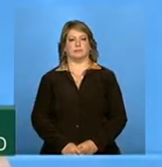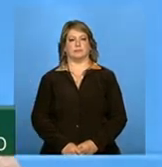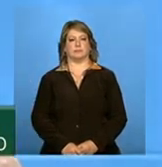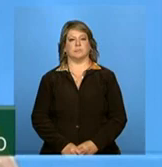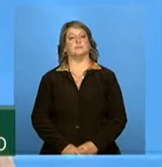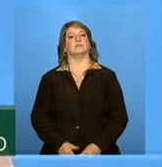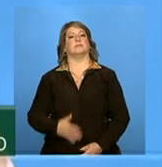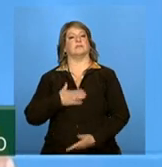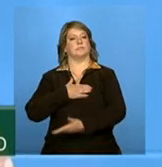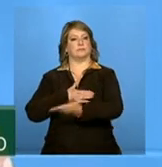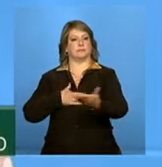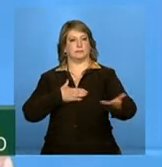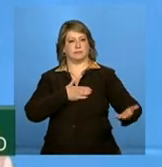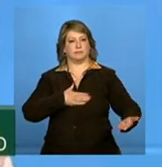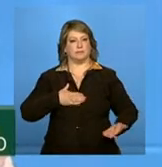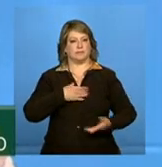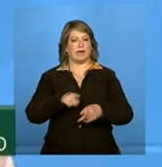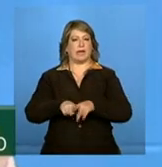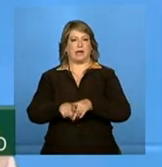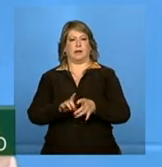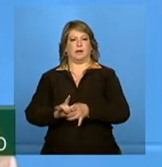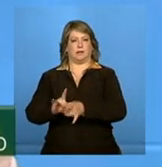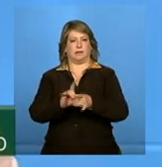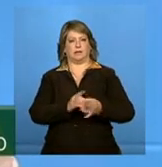Distintos panelistas, irmãs e irmãos,